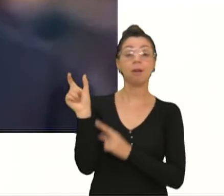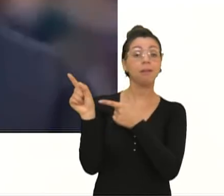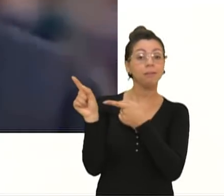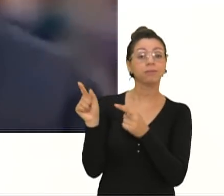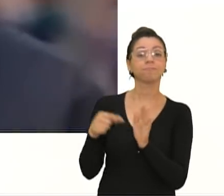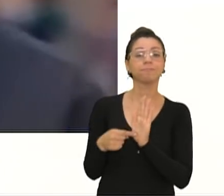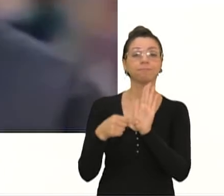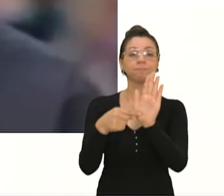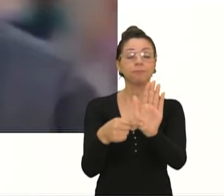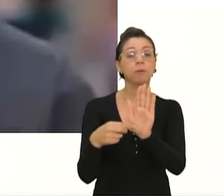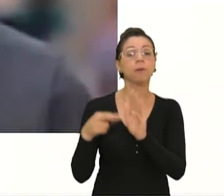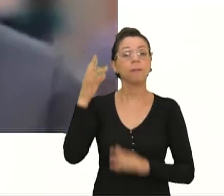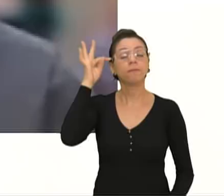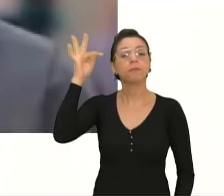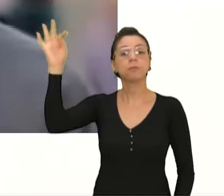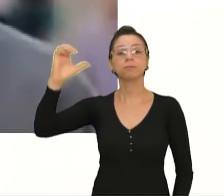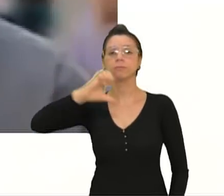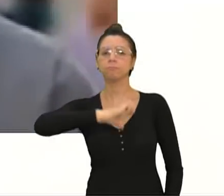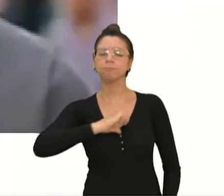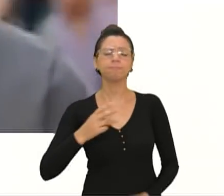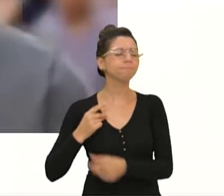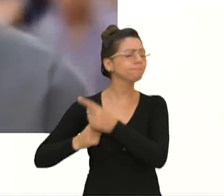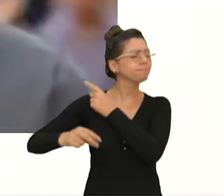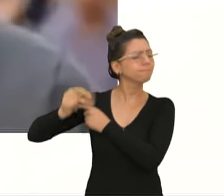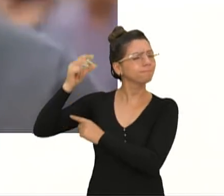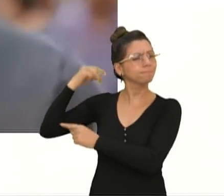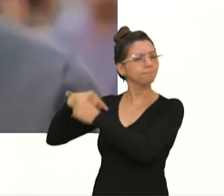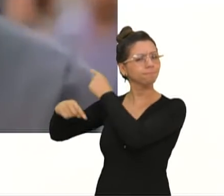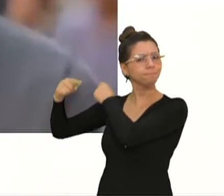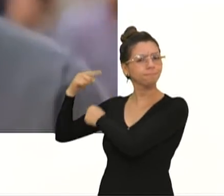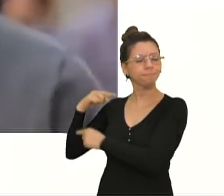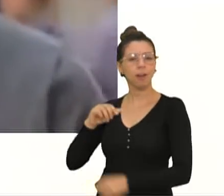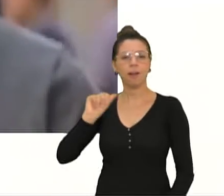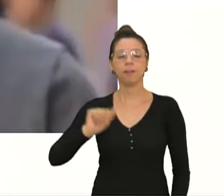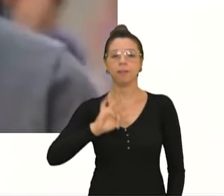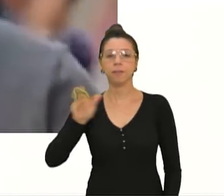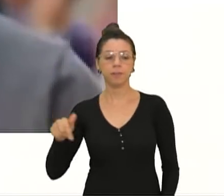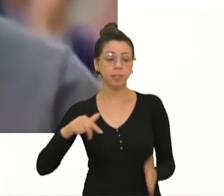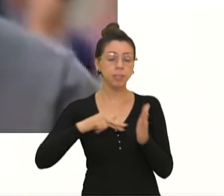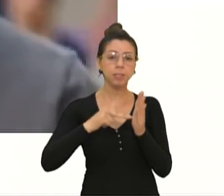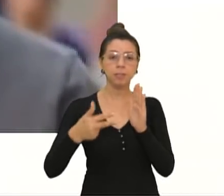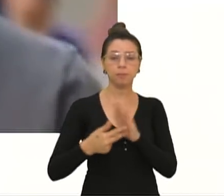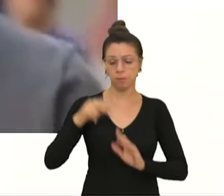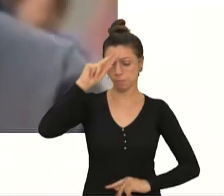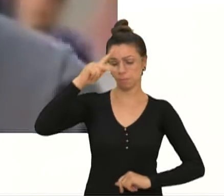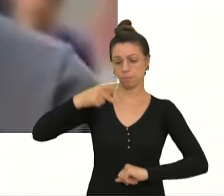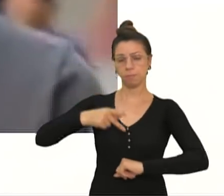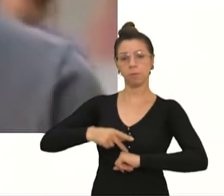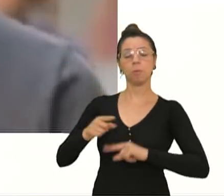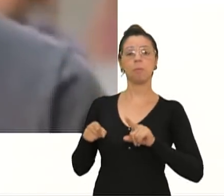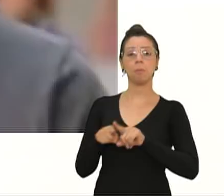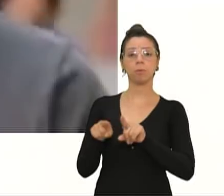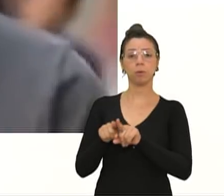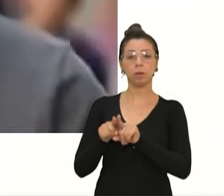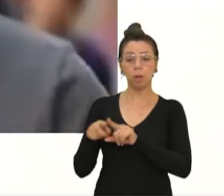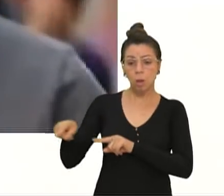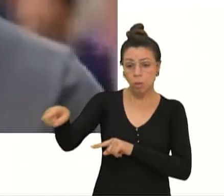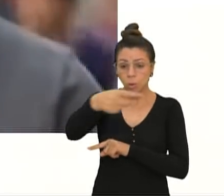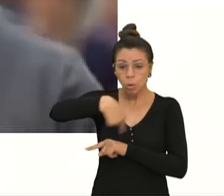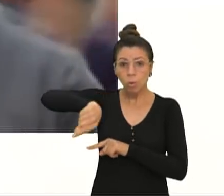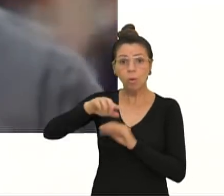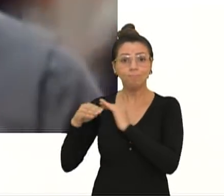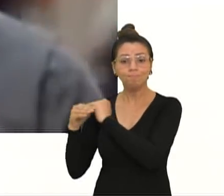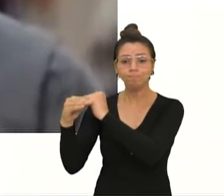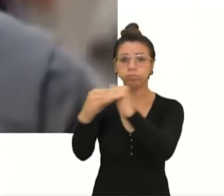que representa uma filosofia e uma ética antiga africana que significa sou quem sou porque somos todos